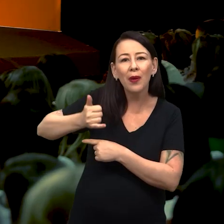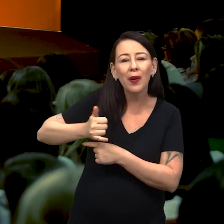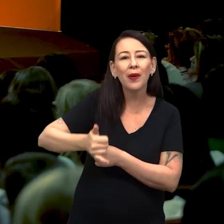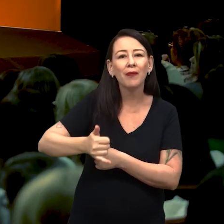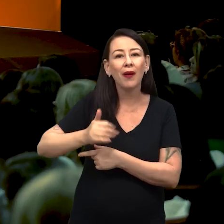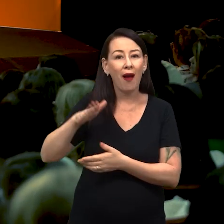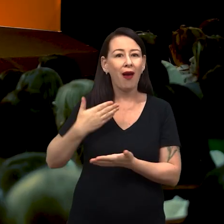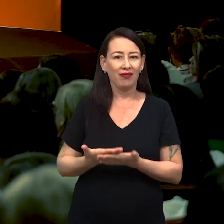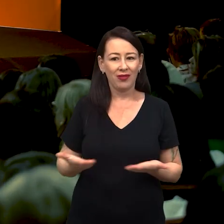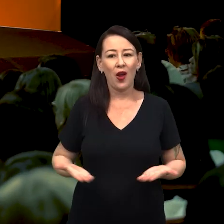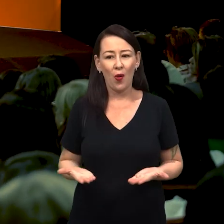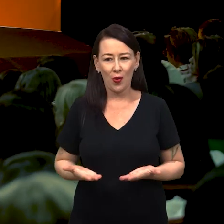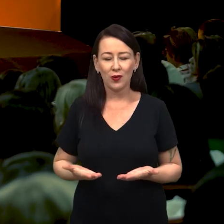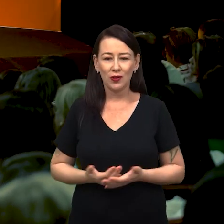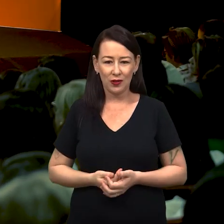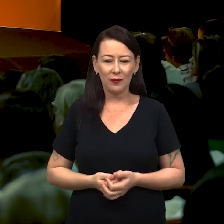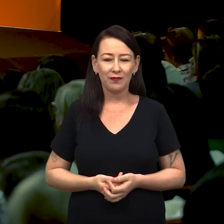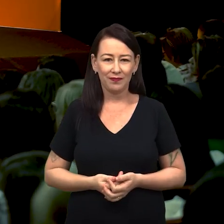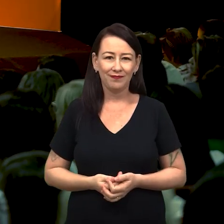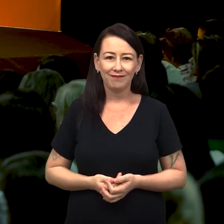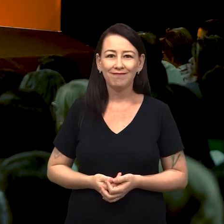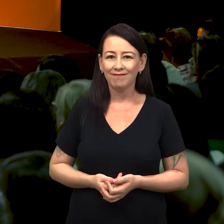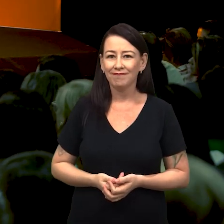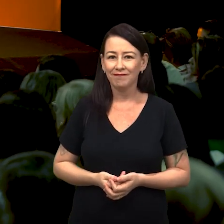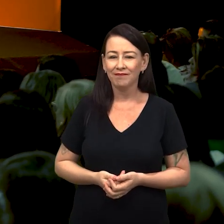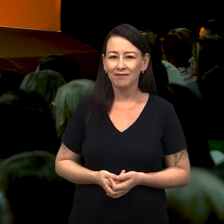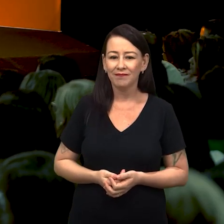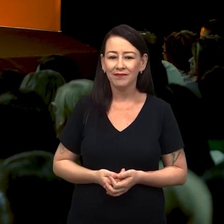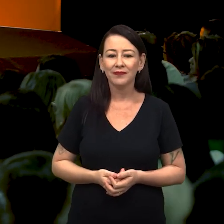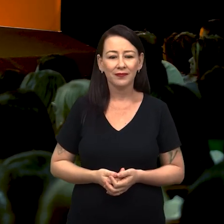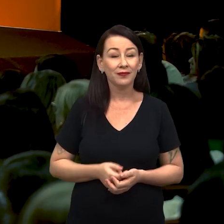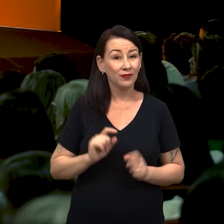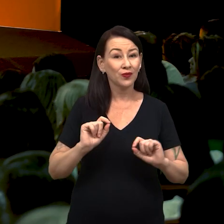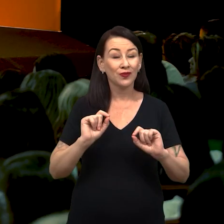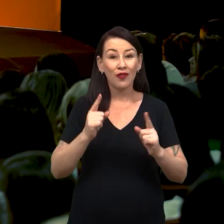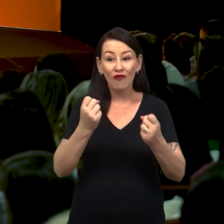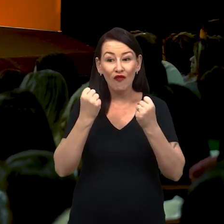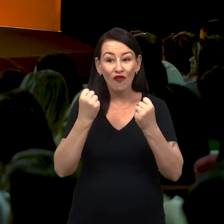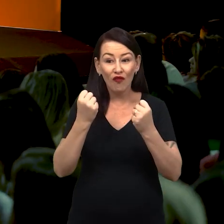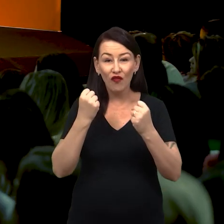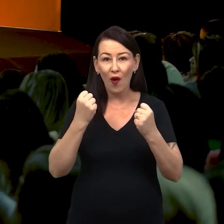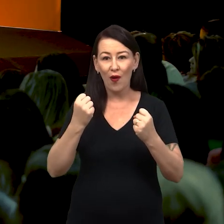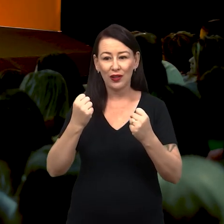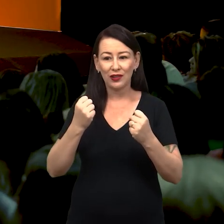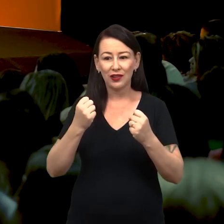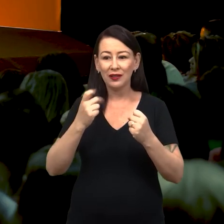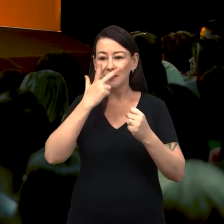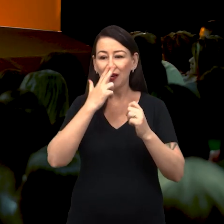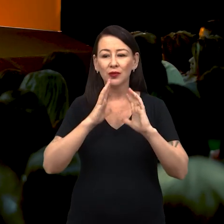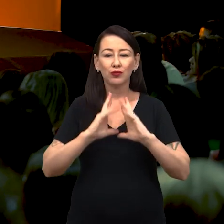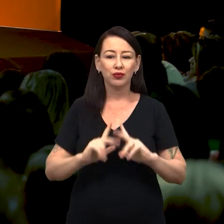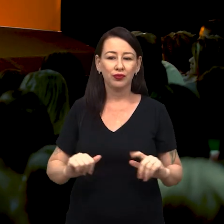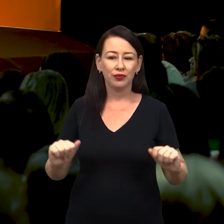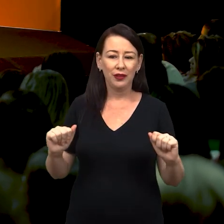Então é só isso, assim, né? Essa força que, com todo apagamento, tem algo